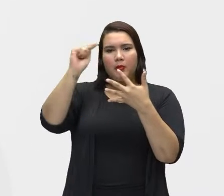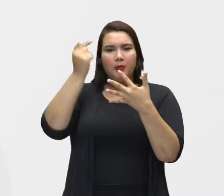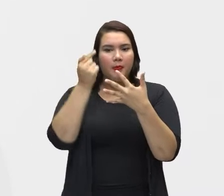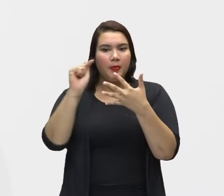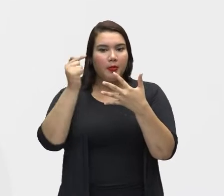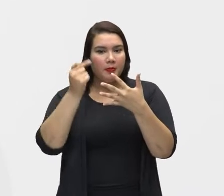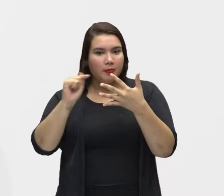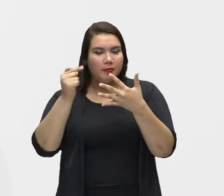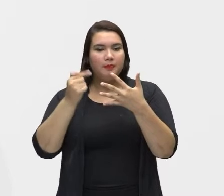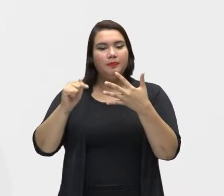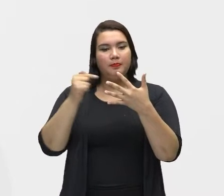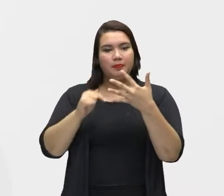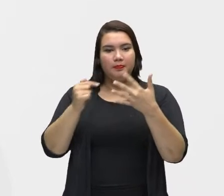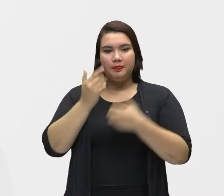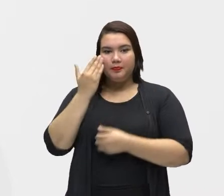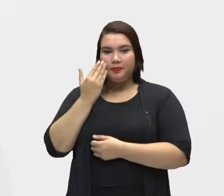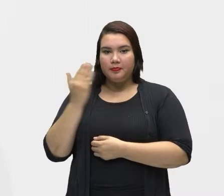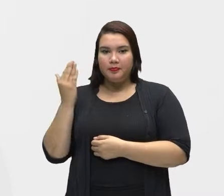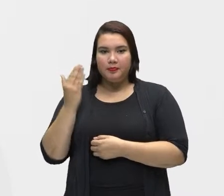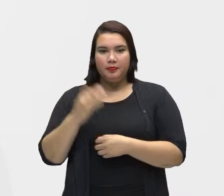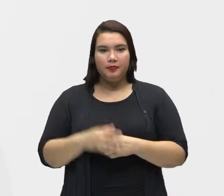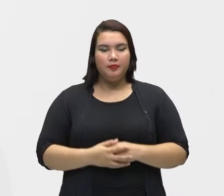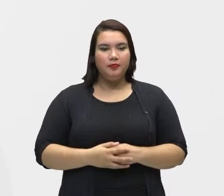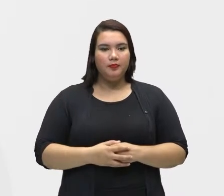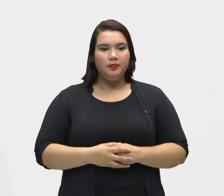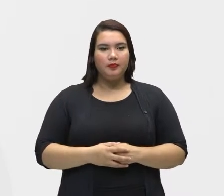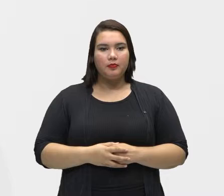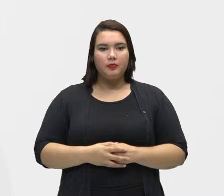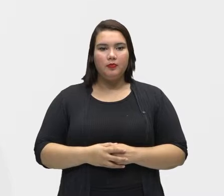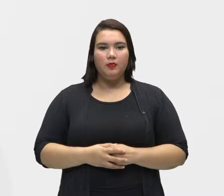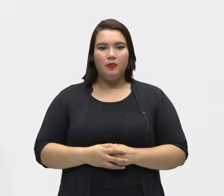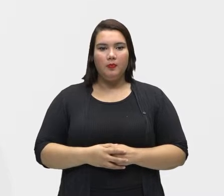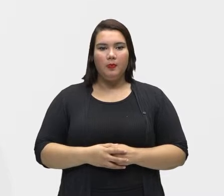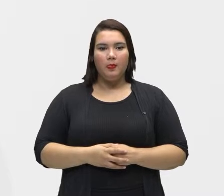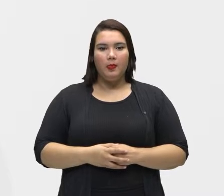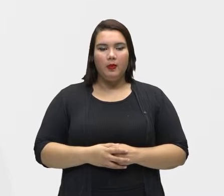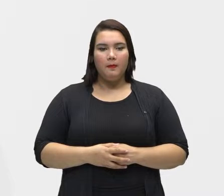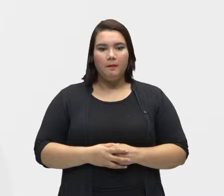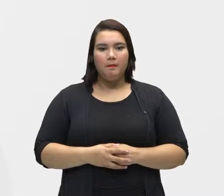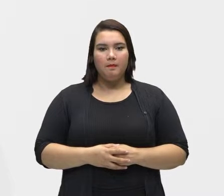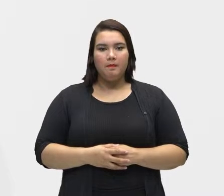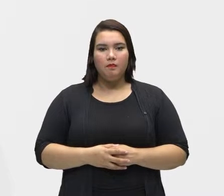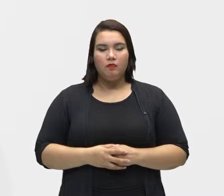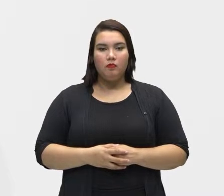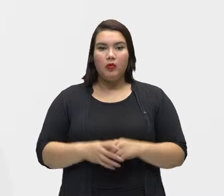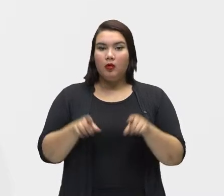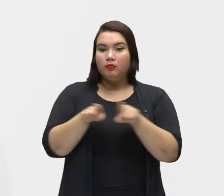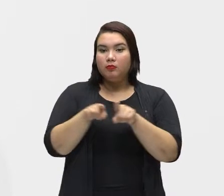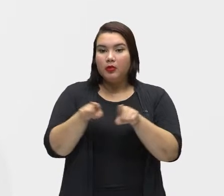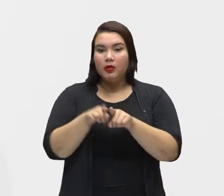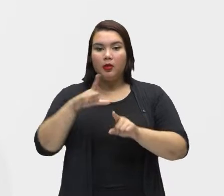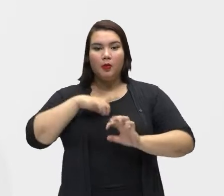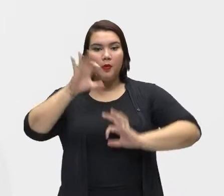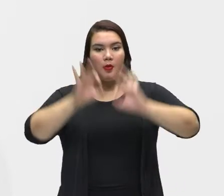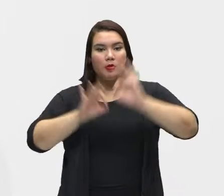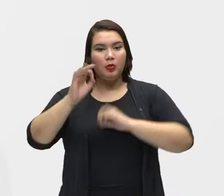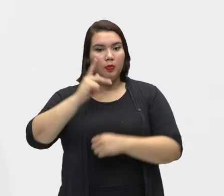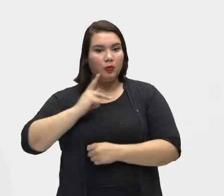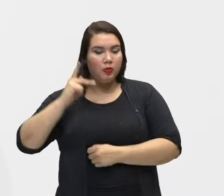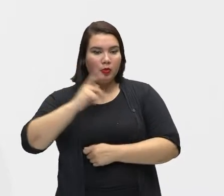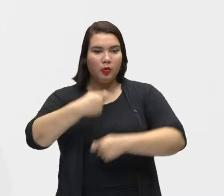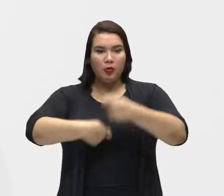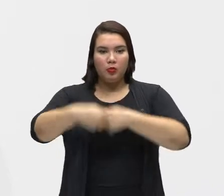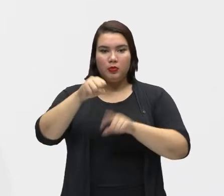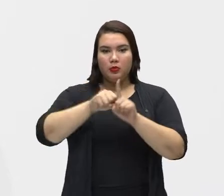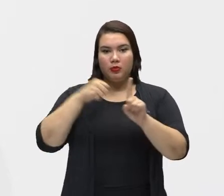Congo, Berbere, Tuaregues, Iorubás, Daomeanos e organização política,